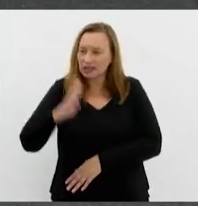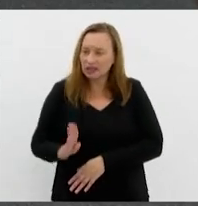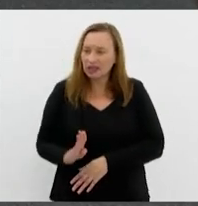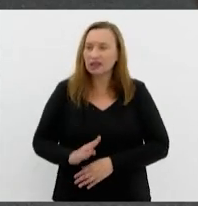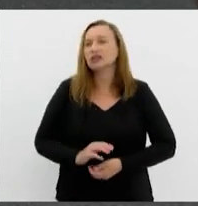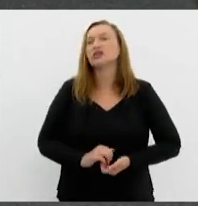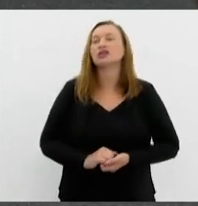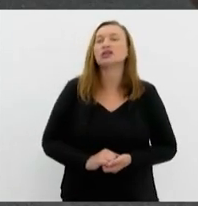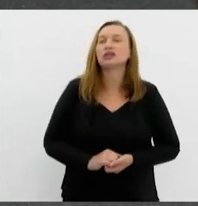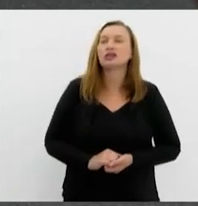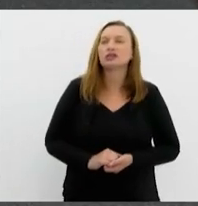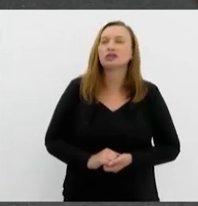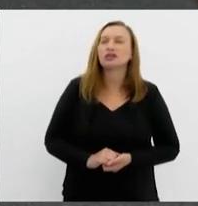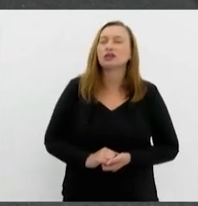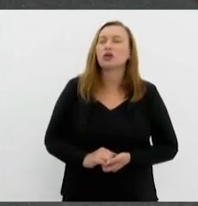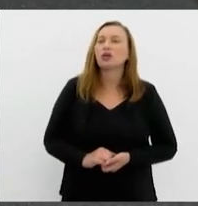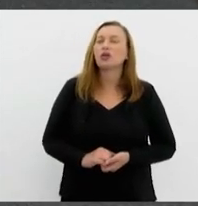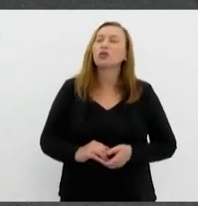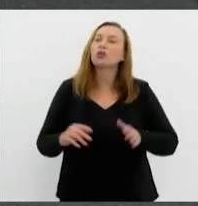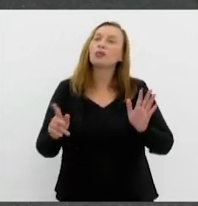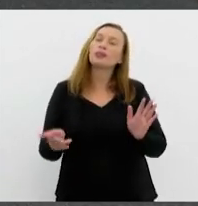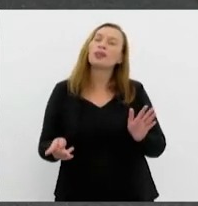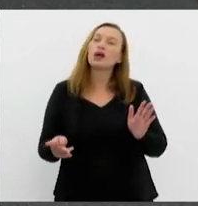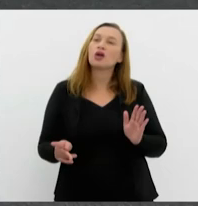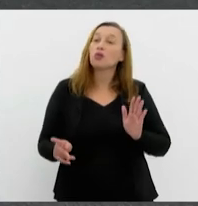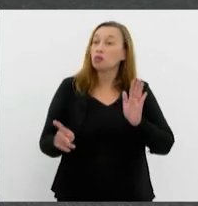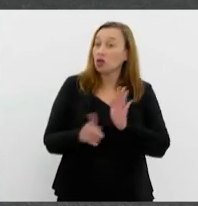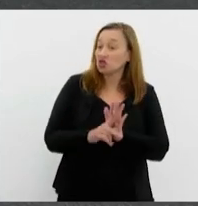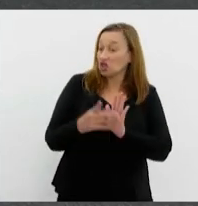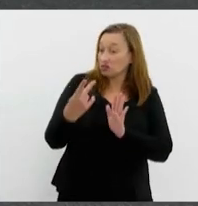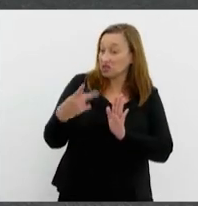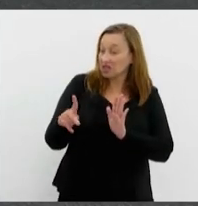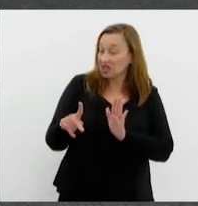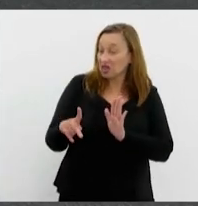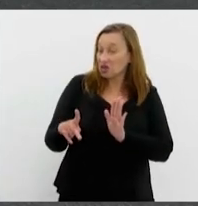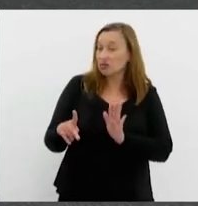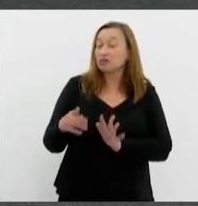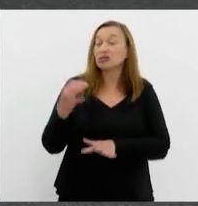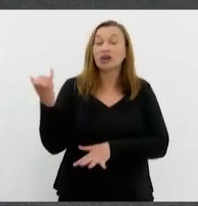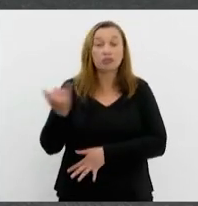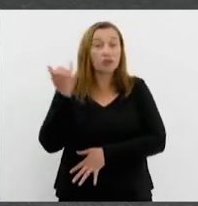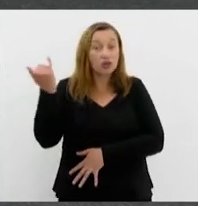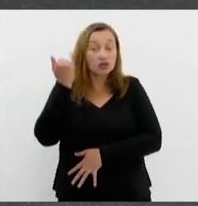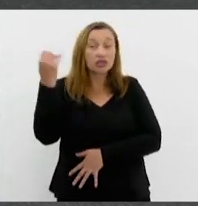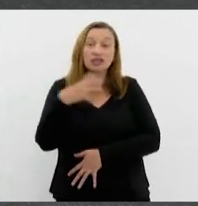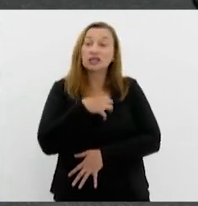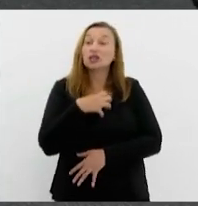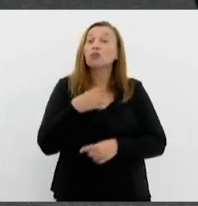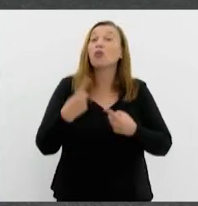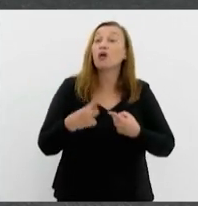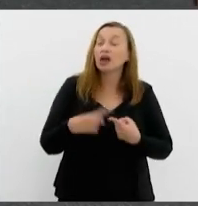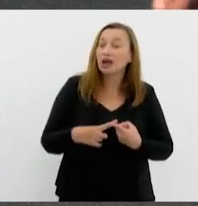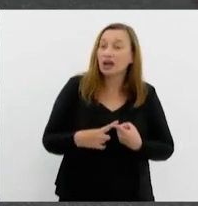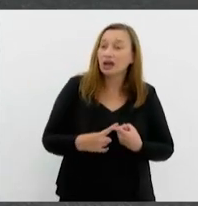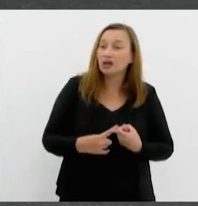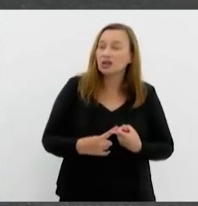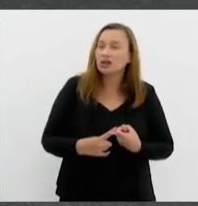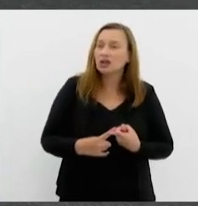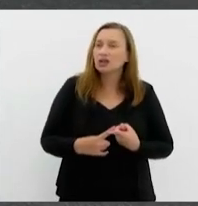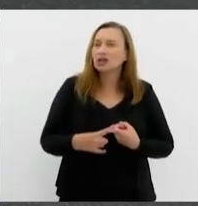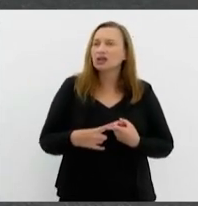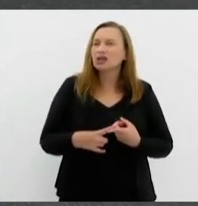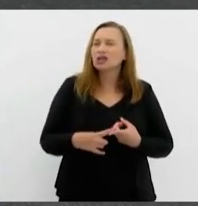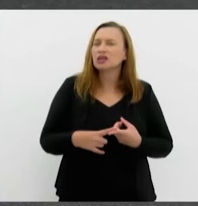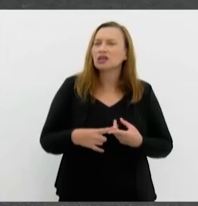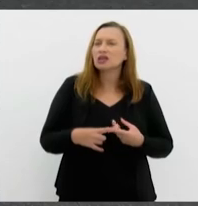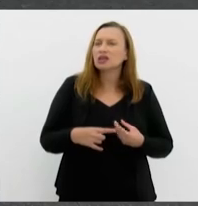eu acho que o seu projeto, a sua indicação legislativa é muito feliz nesse sentido, porque envolve, né,